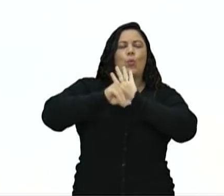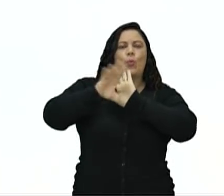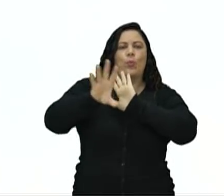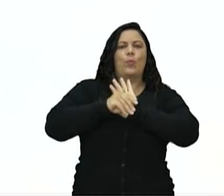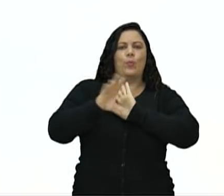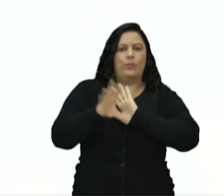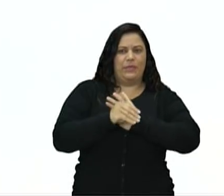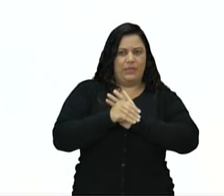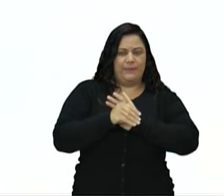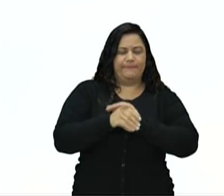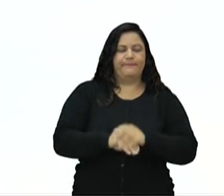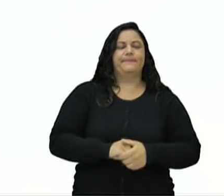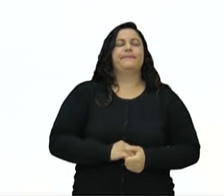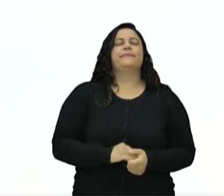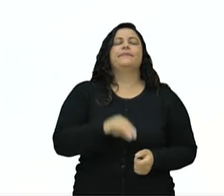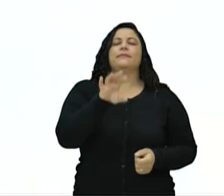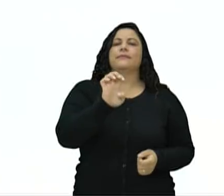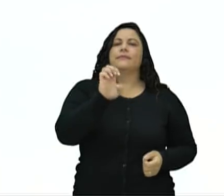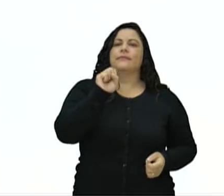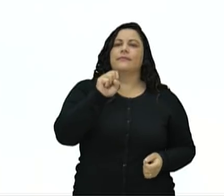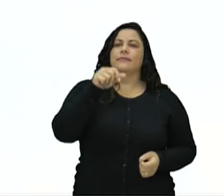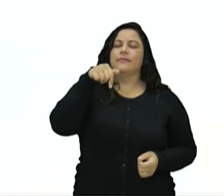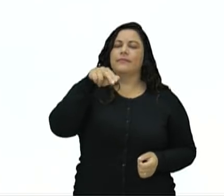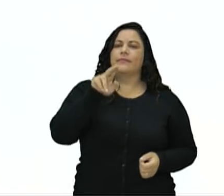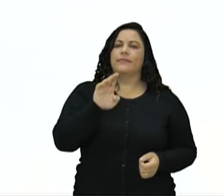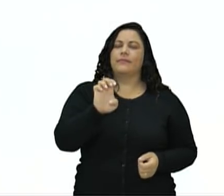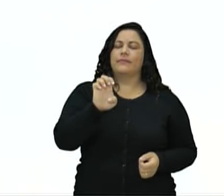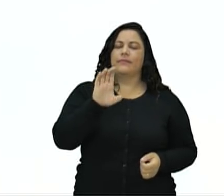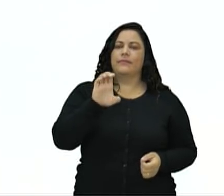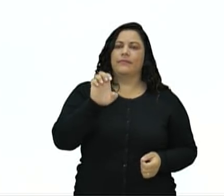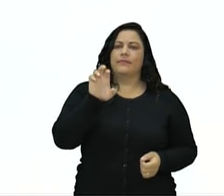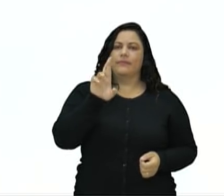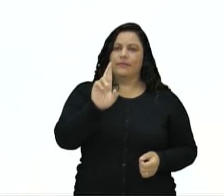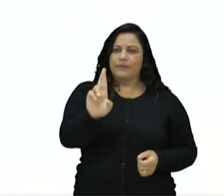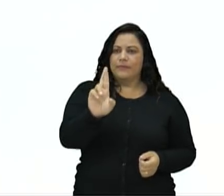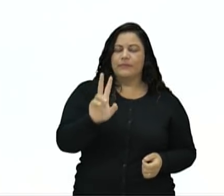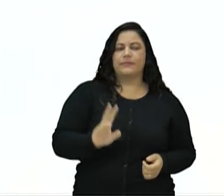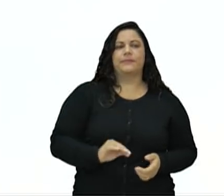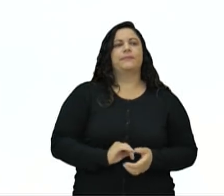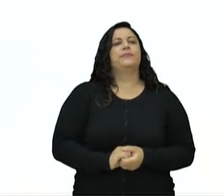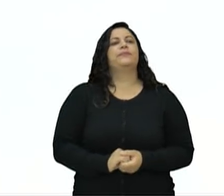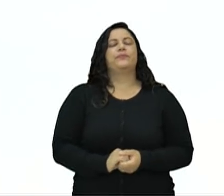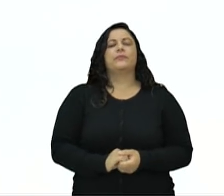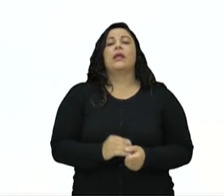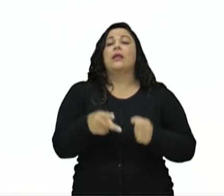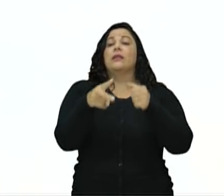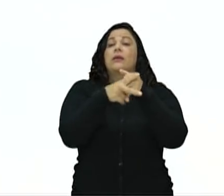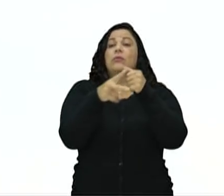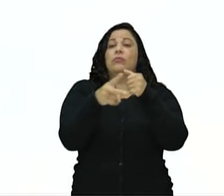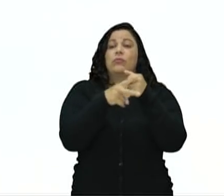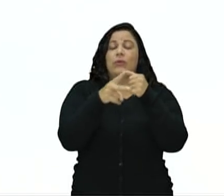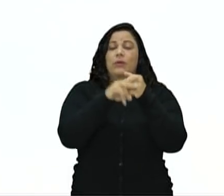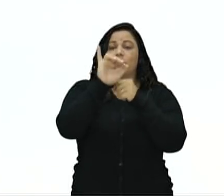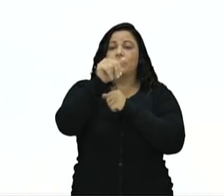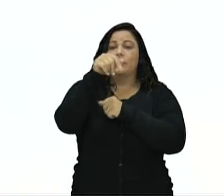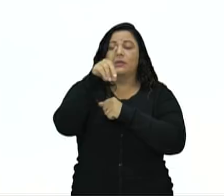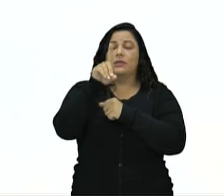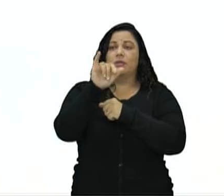verbo esquecer, tá? É o mesmo esquema, né? Como transitivo, verbo transitivo indireto, você vai ter que